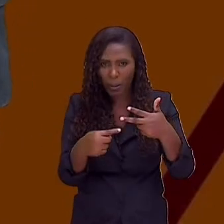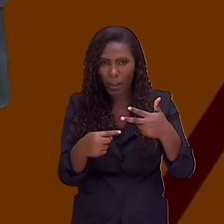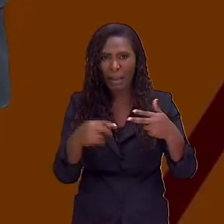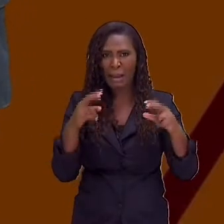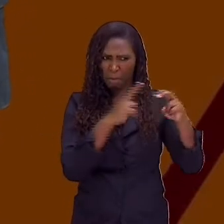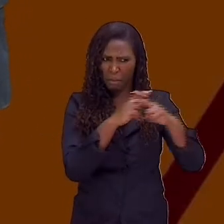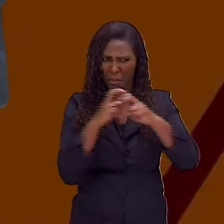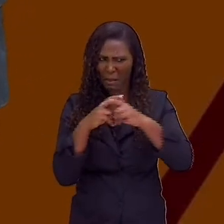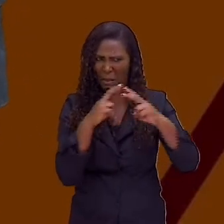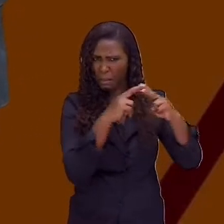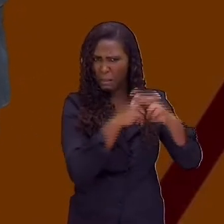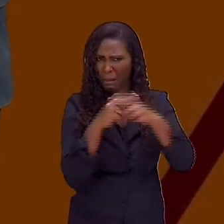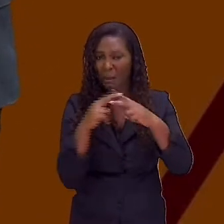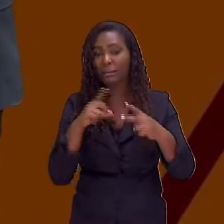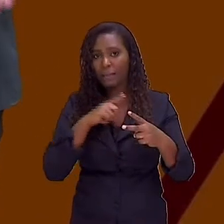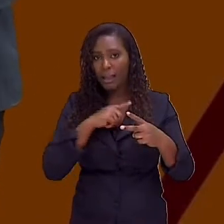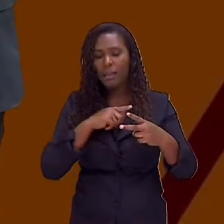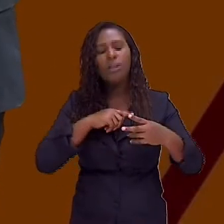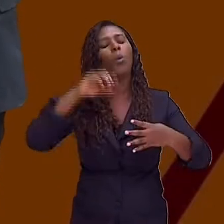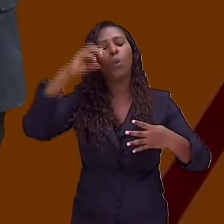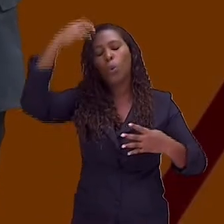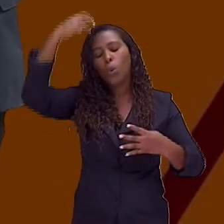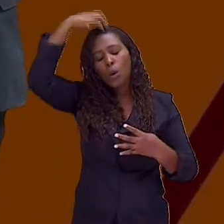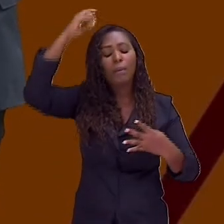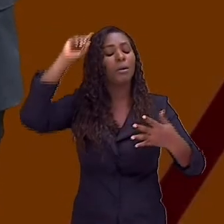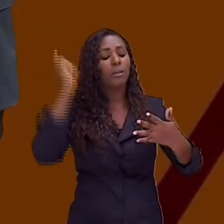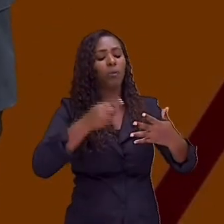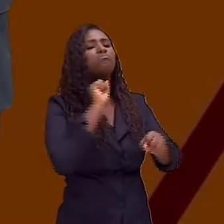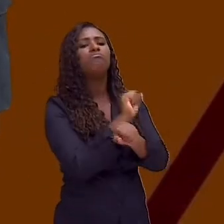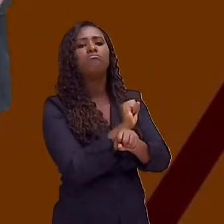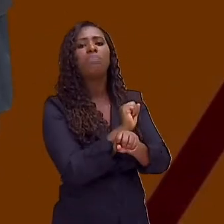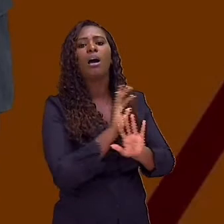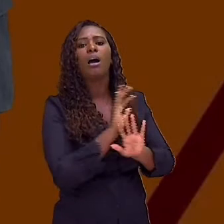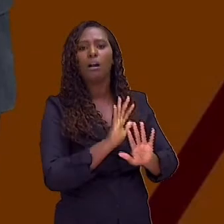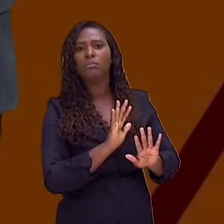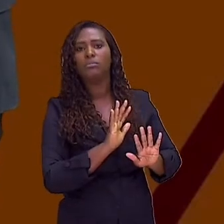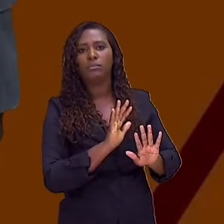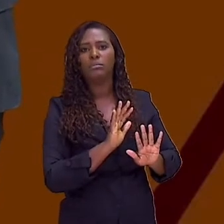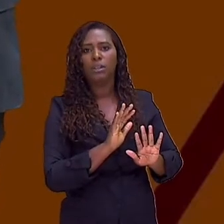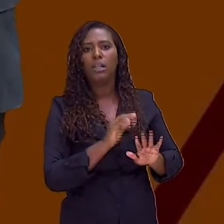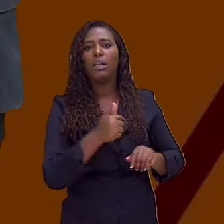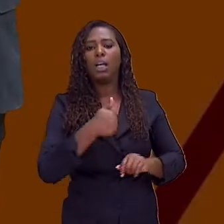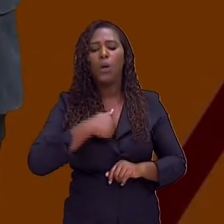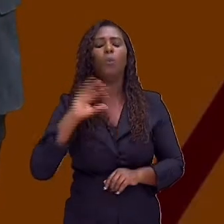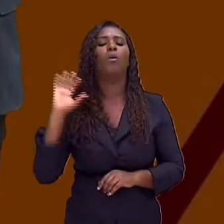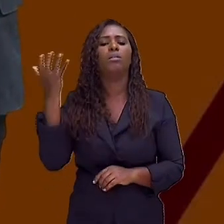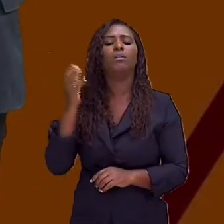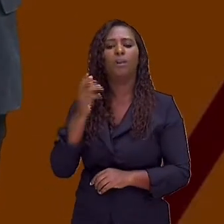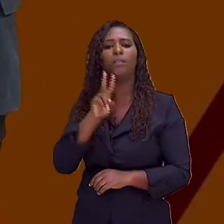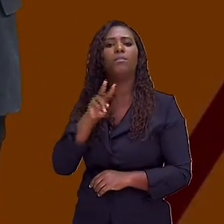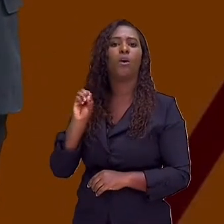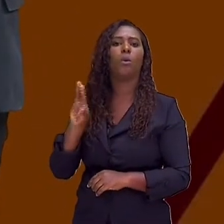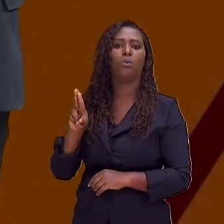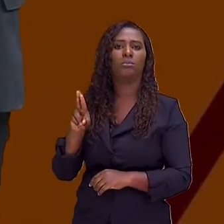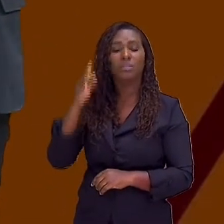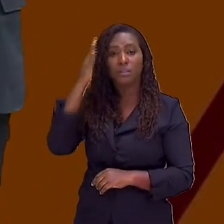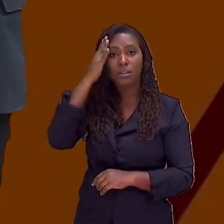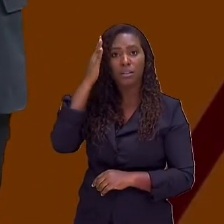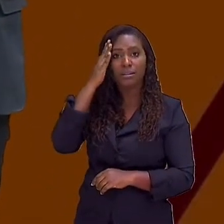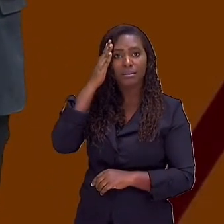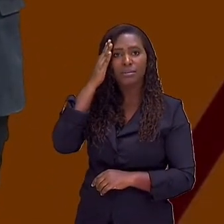e também os demitiam ou depunham. O poder executivo era exercido pelo imperador, que por